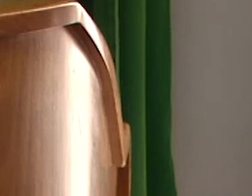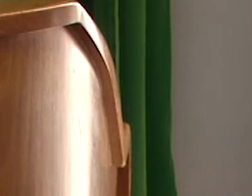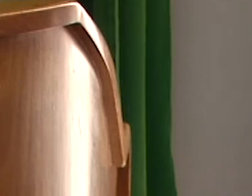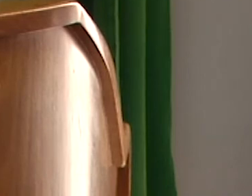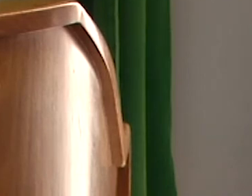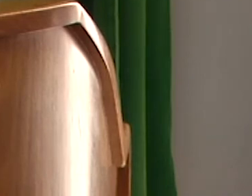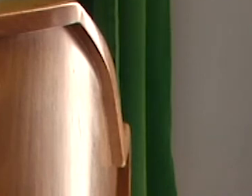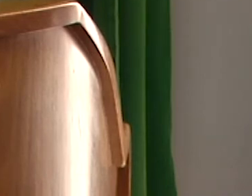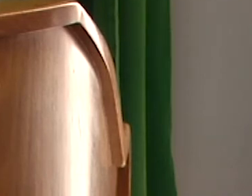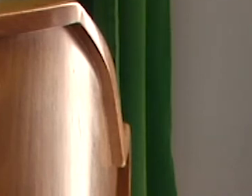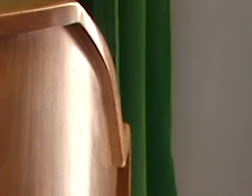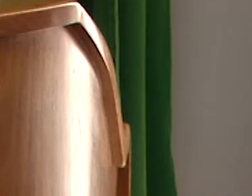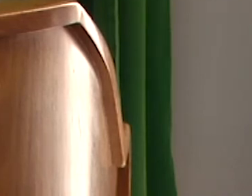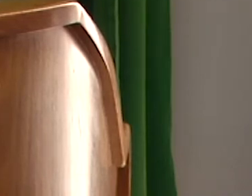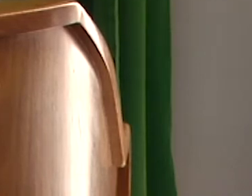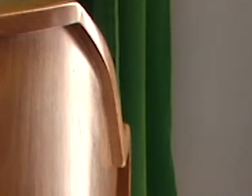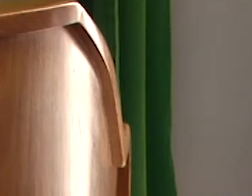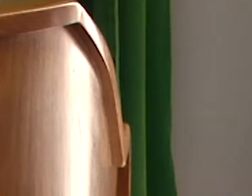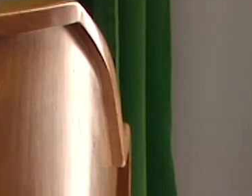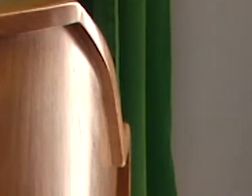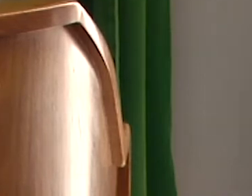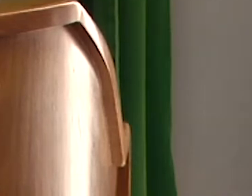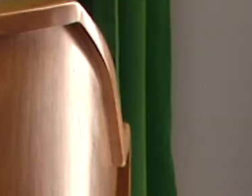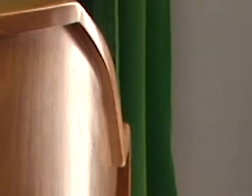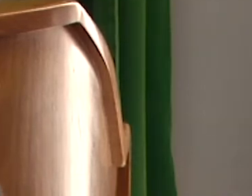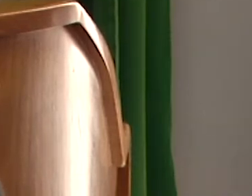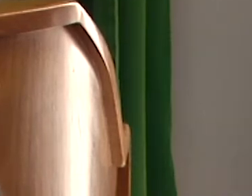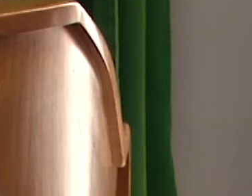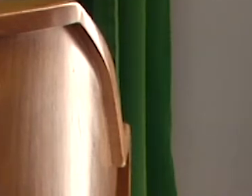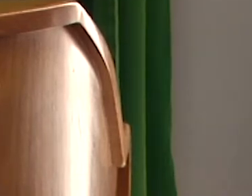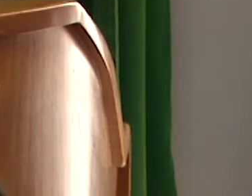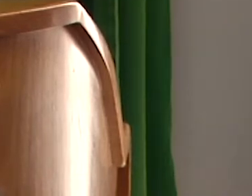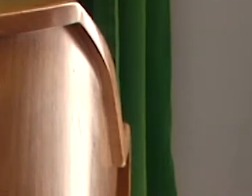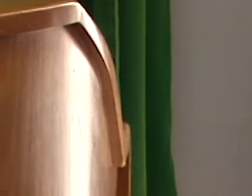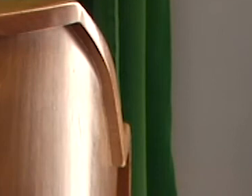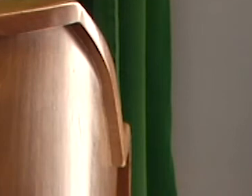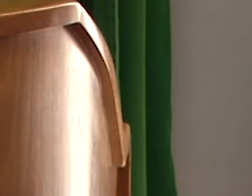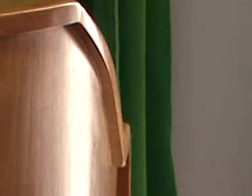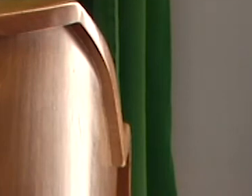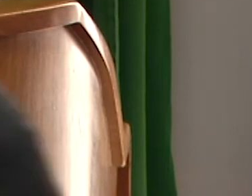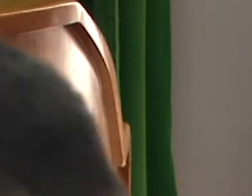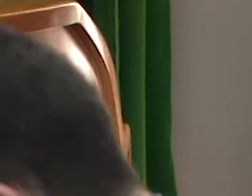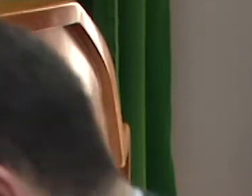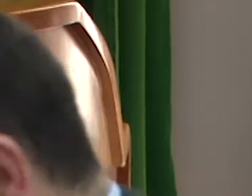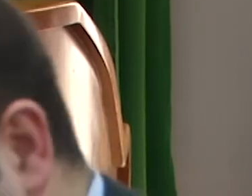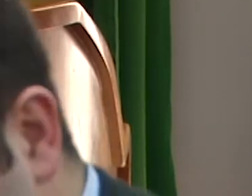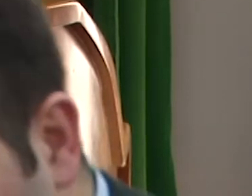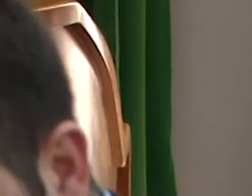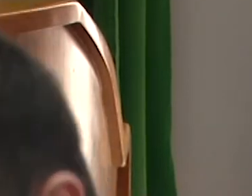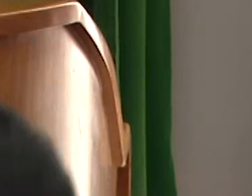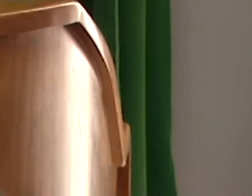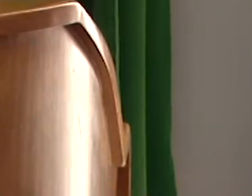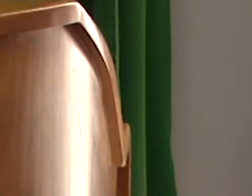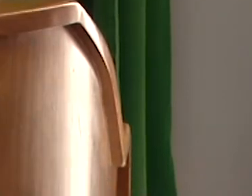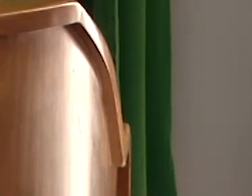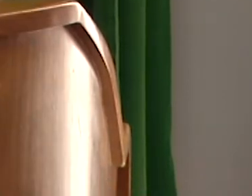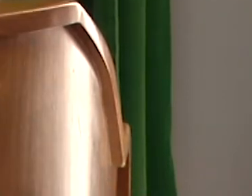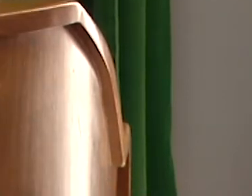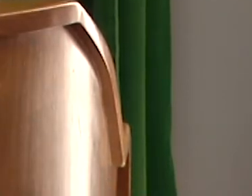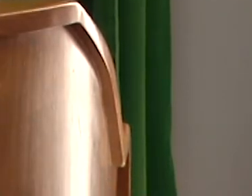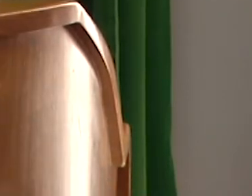diretor do hospital, porque eu acho que nós somos vereador para fiscalizar.